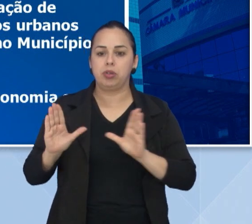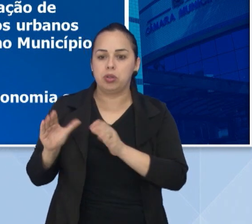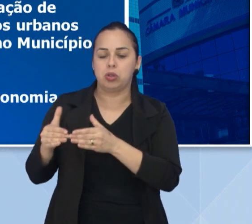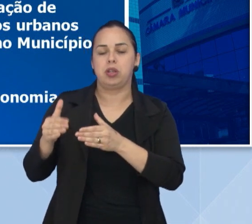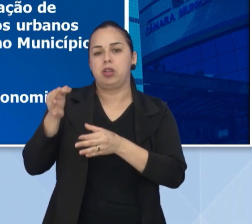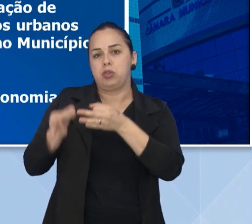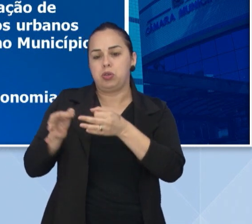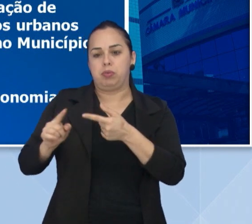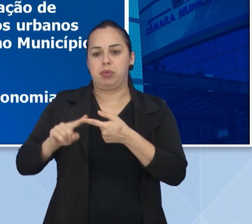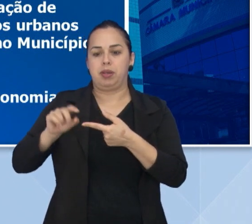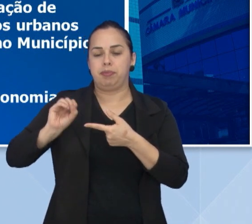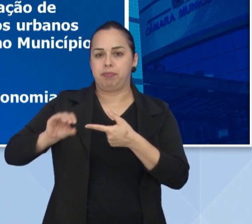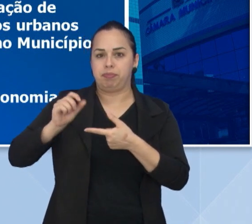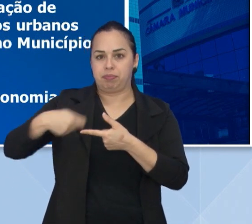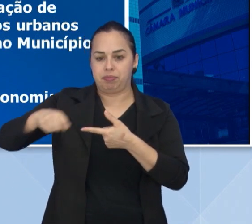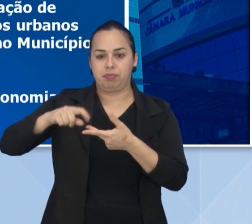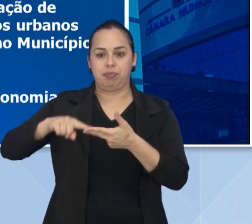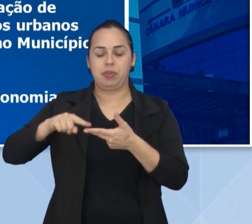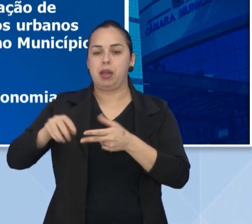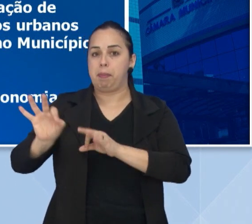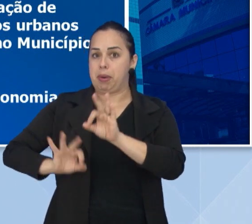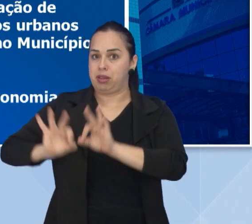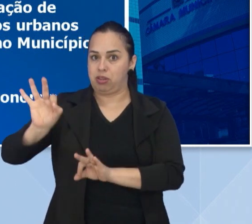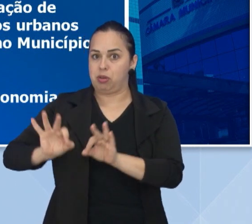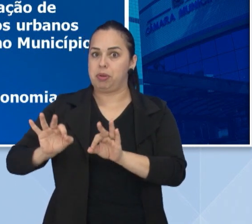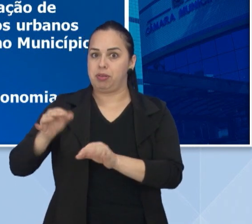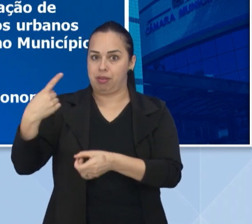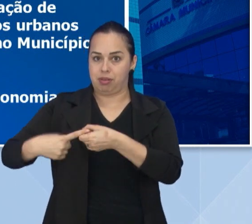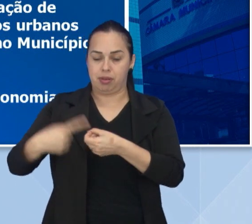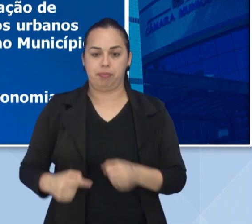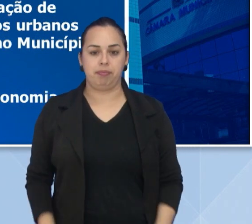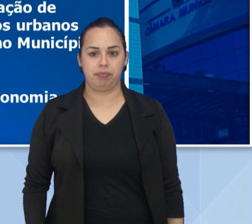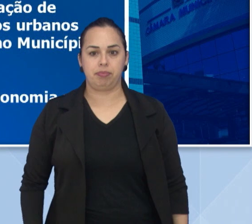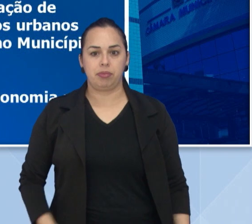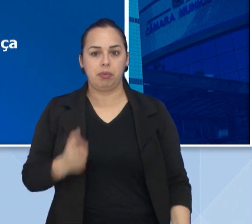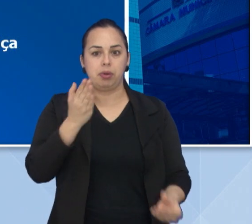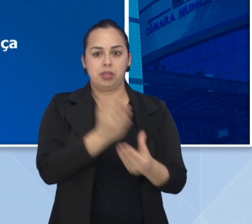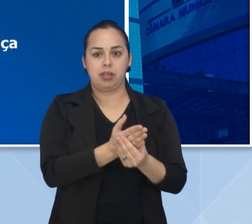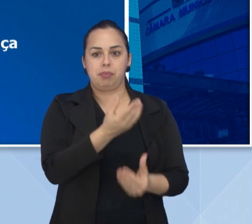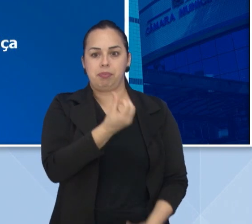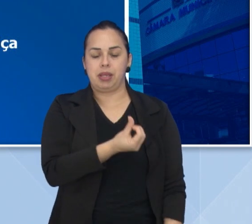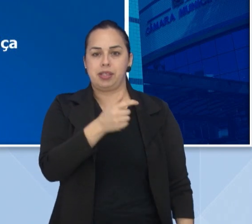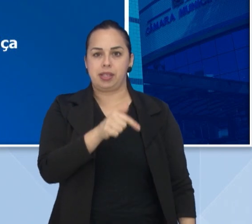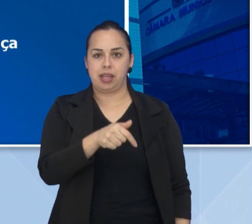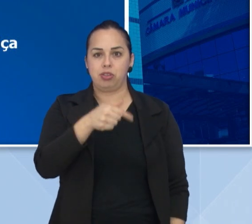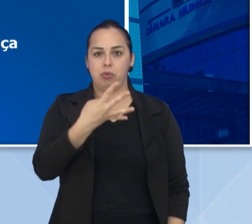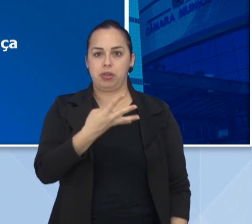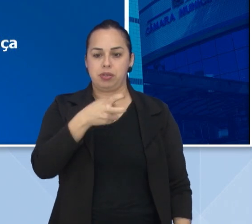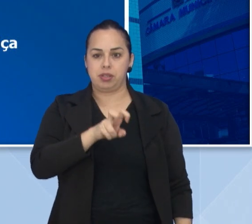de Justiça, Economia e Planejamento Urbano. Processo número